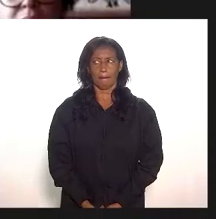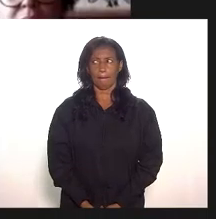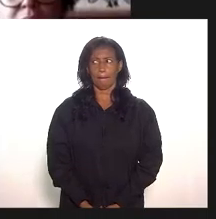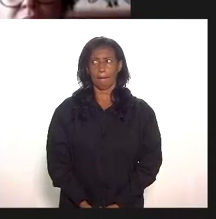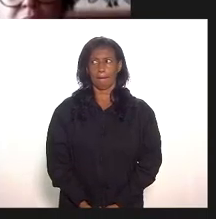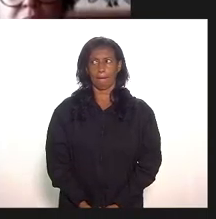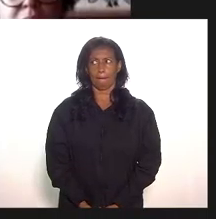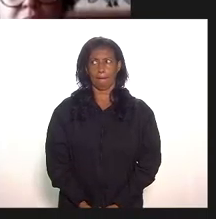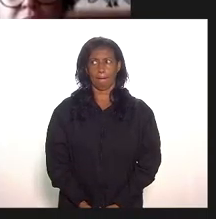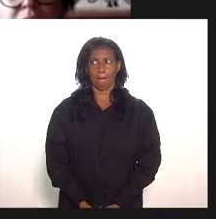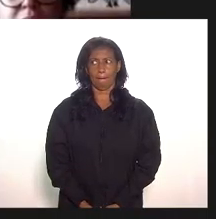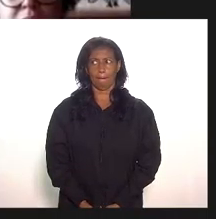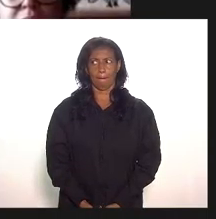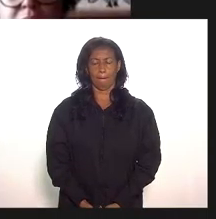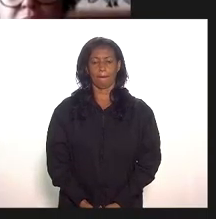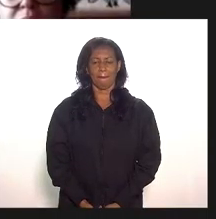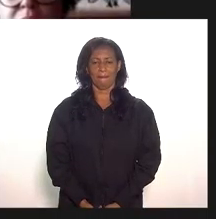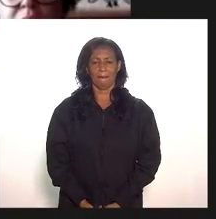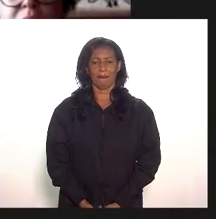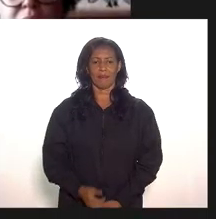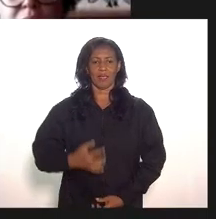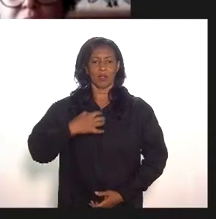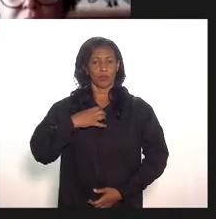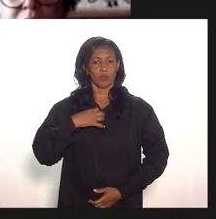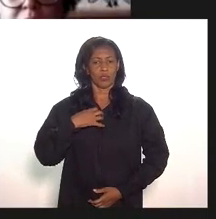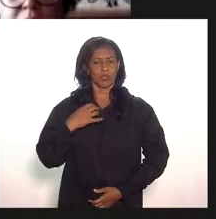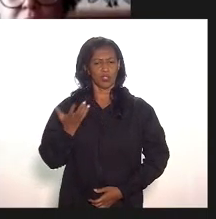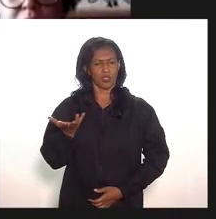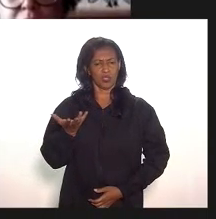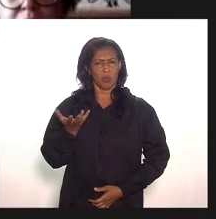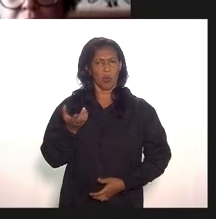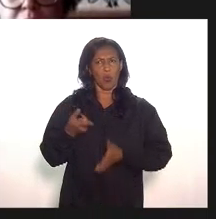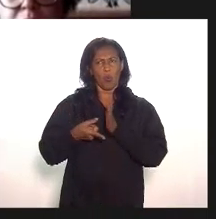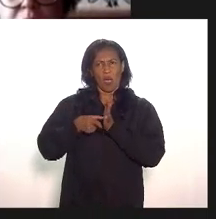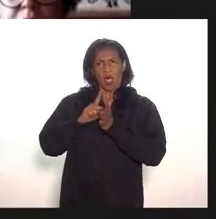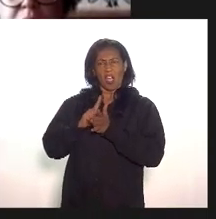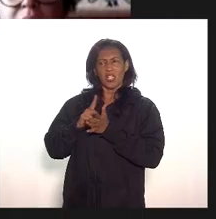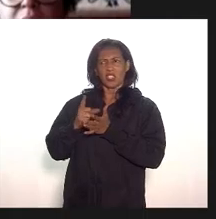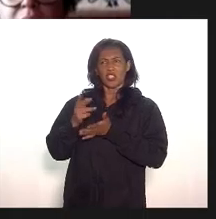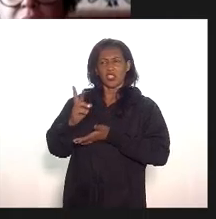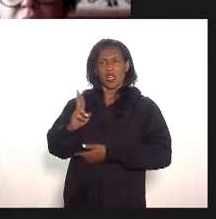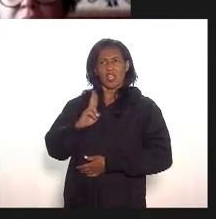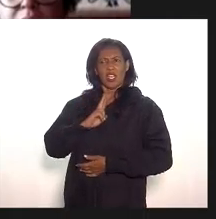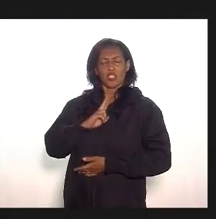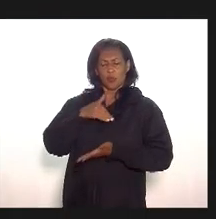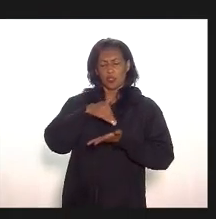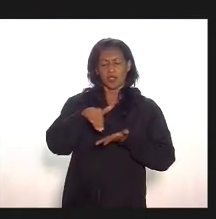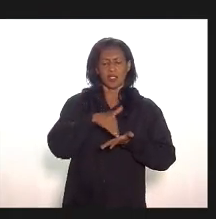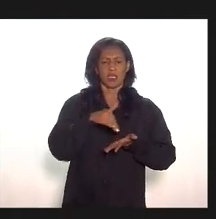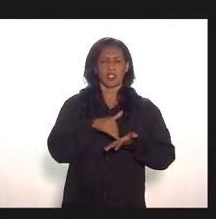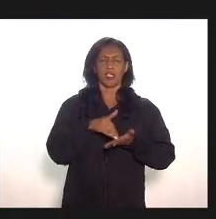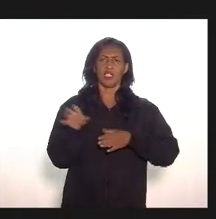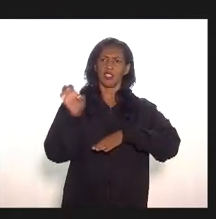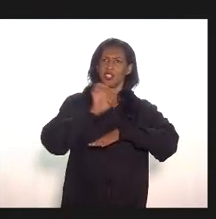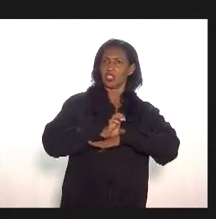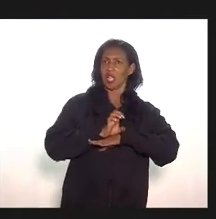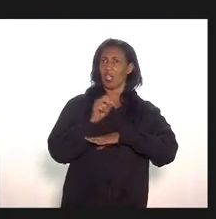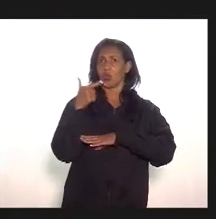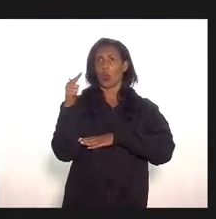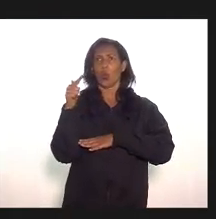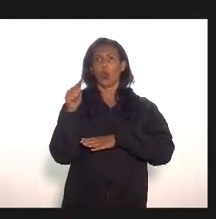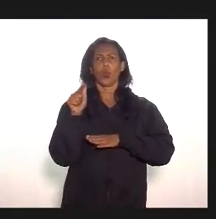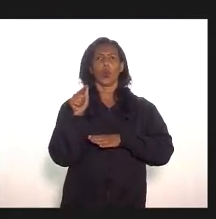procedimento, porque nós não podemos privilegiados recebendo de antemão pareceres da Secretaria de Estado ou qualquer documento formal